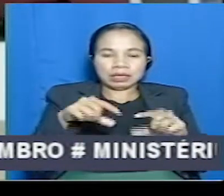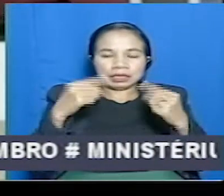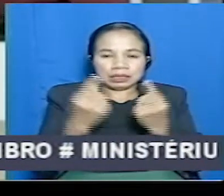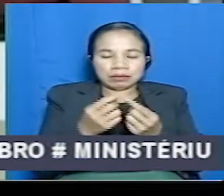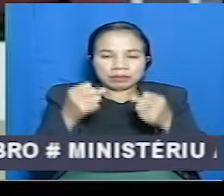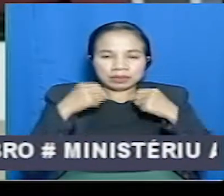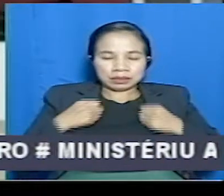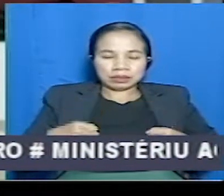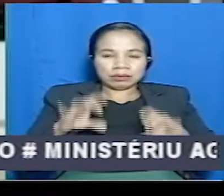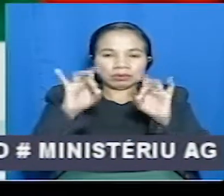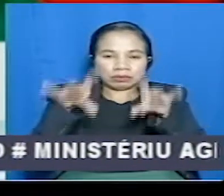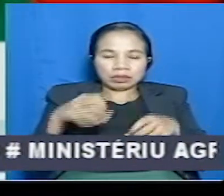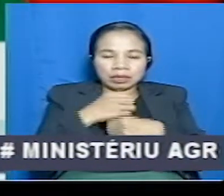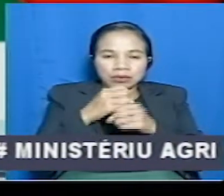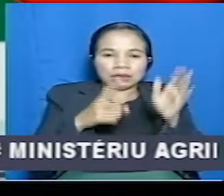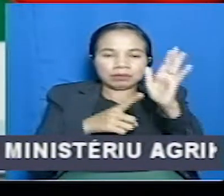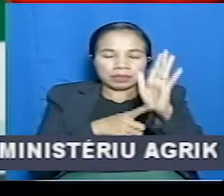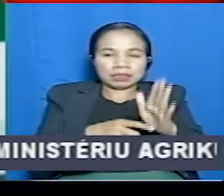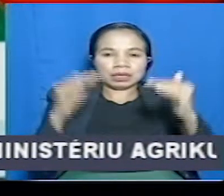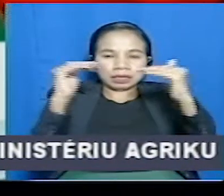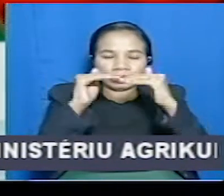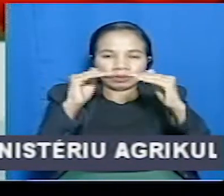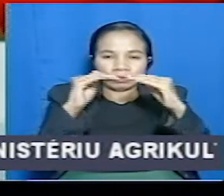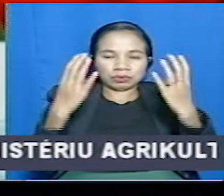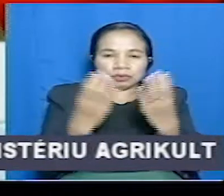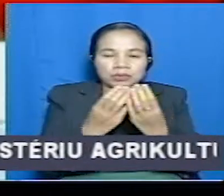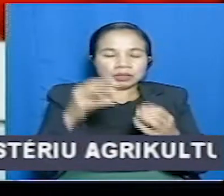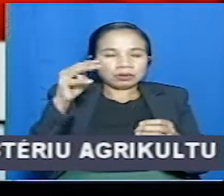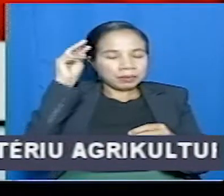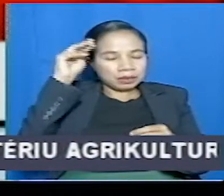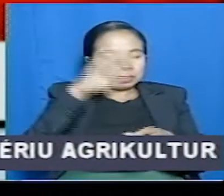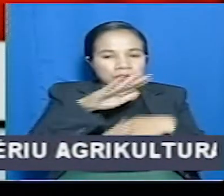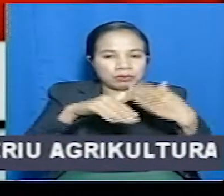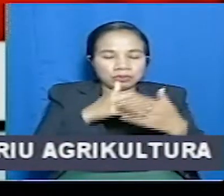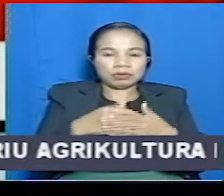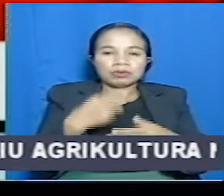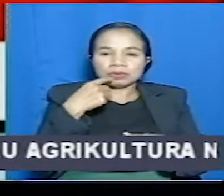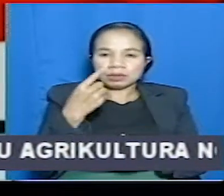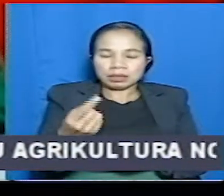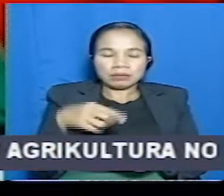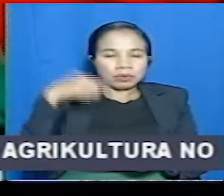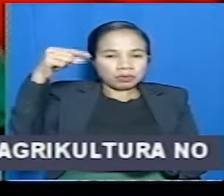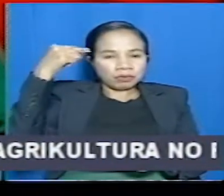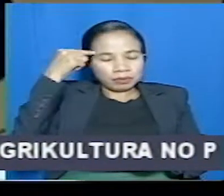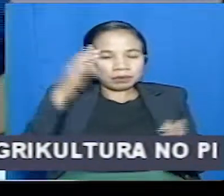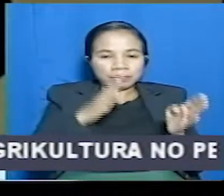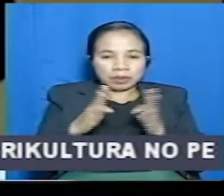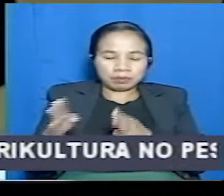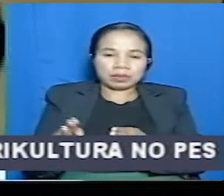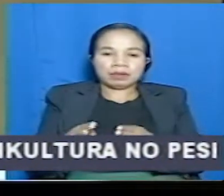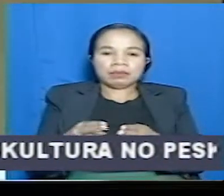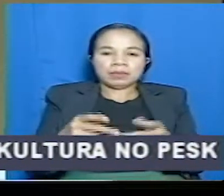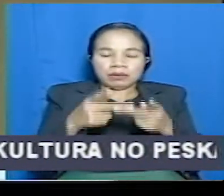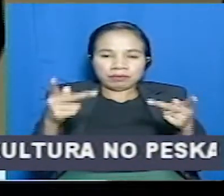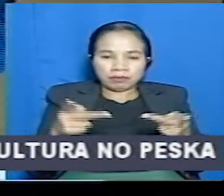Ausmat, halau na apresentação e a reunião Comissão Interministerial, onde recomenda para o Governo prepara para o